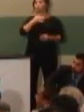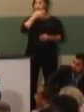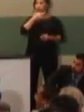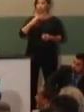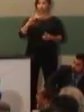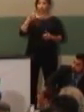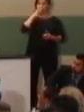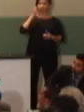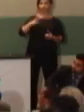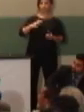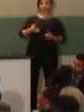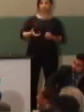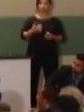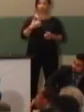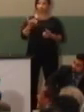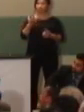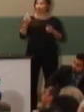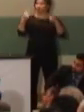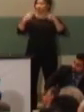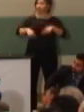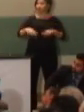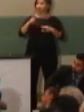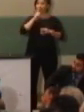por favor. São as regras do debate.